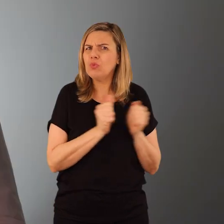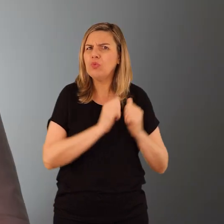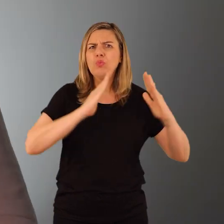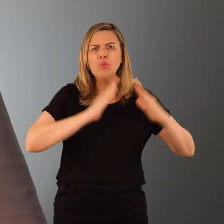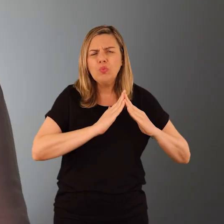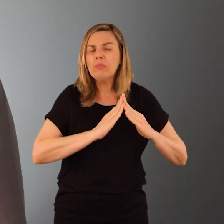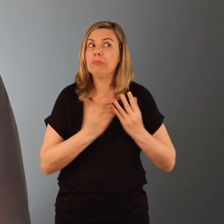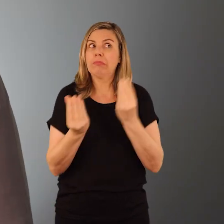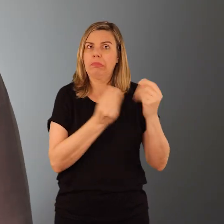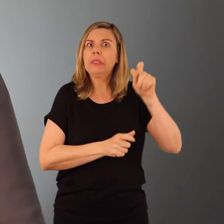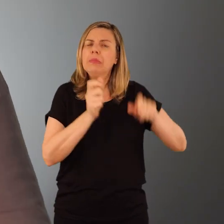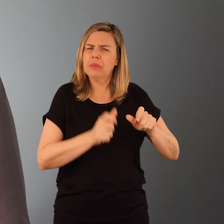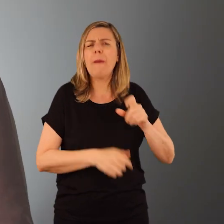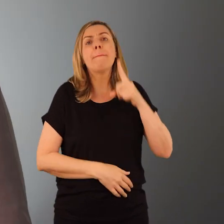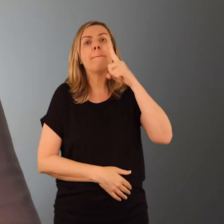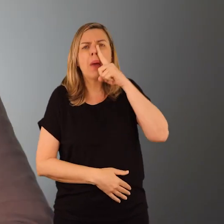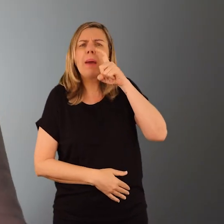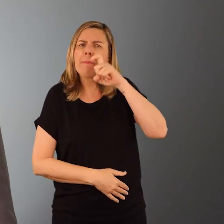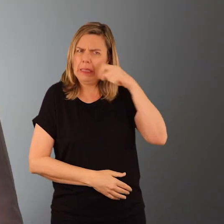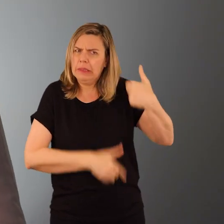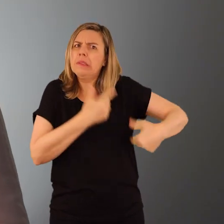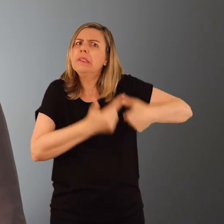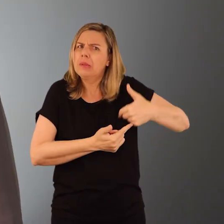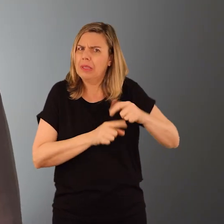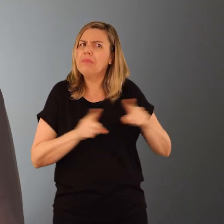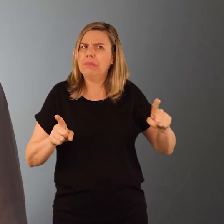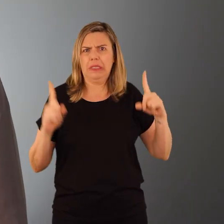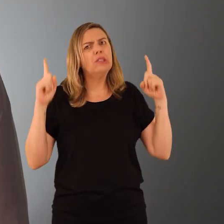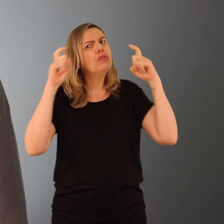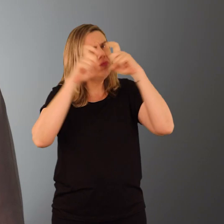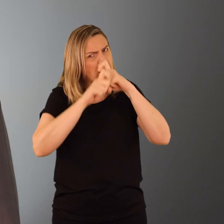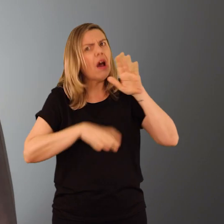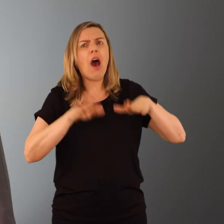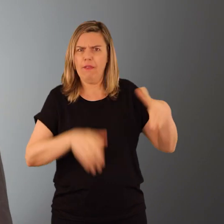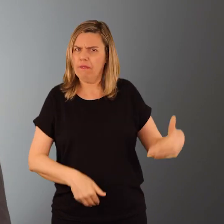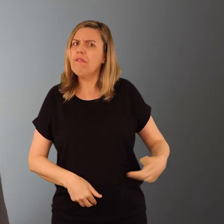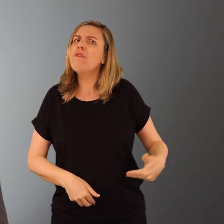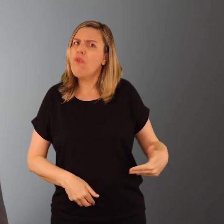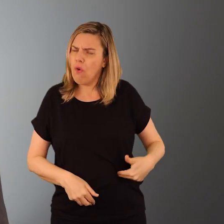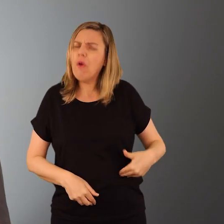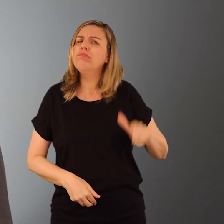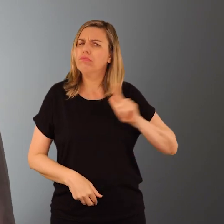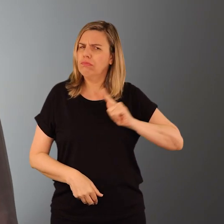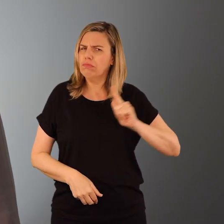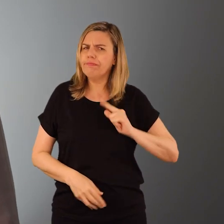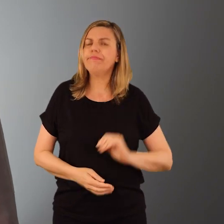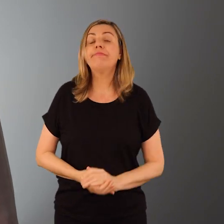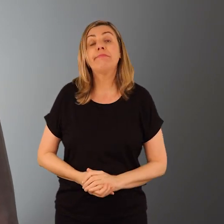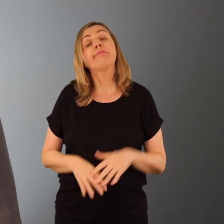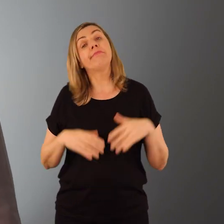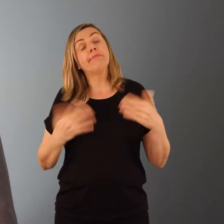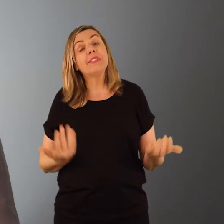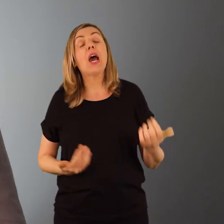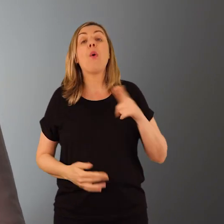né? E por mais assim que meu pai e minha mãe trabalhassem, isso era difícil para nós, sabe? A gente sentia fome, muitas vezes. Então eu ajudava a